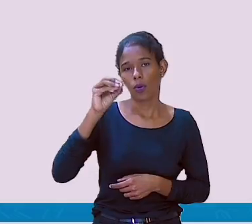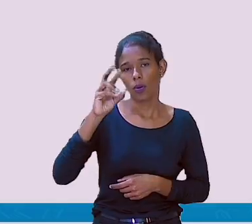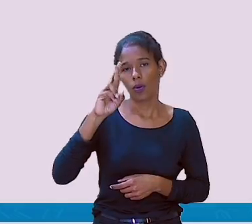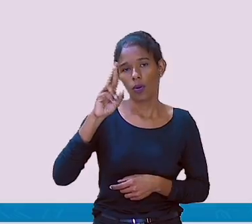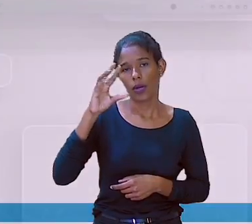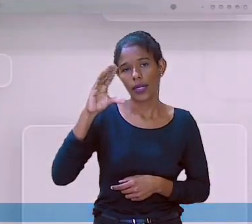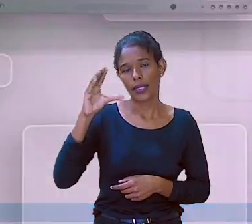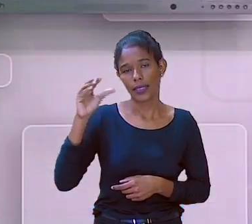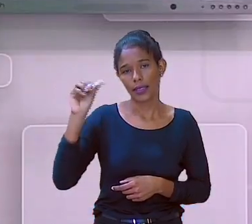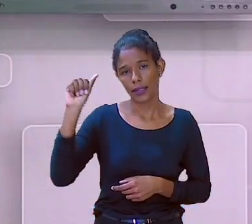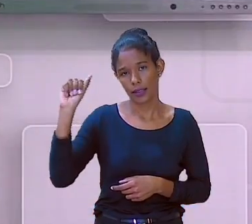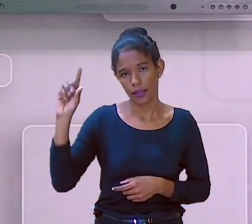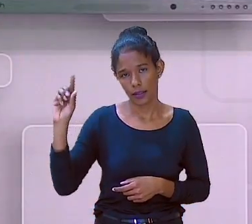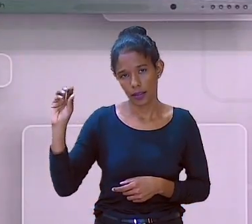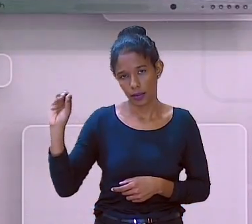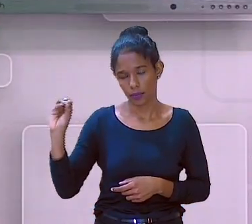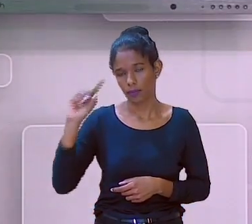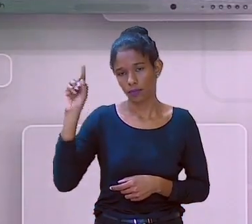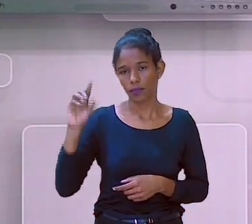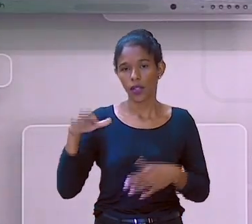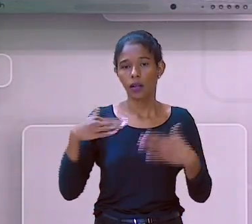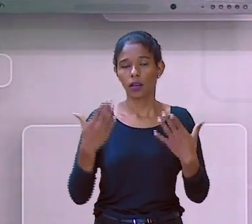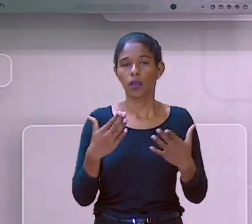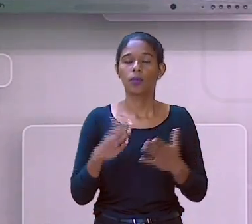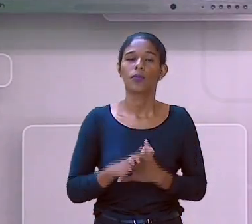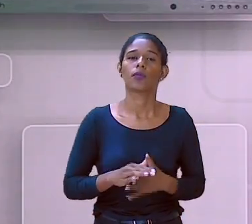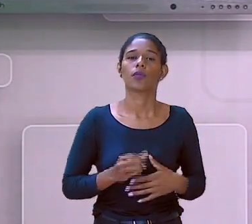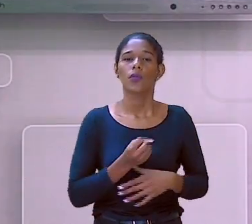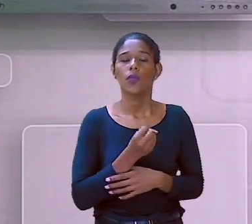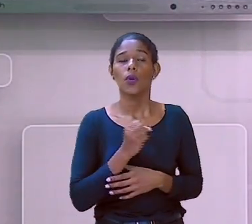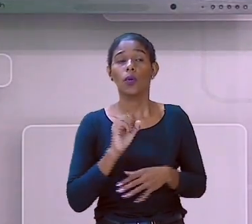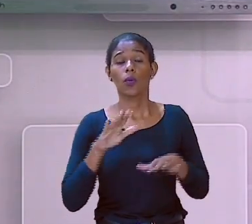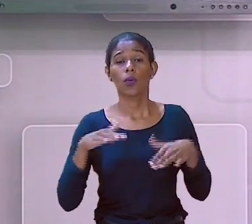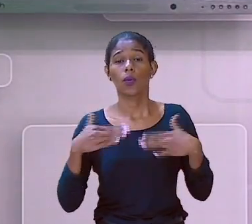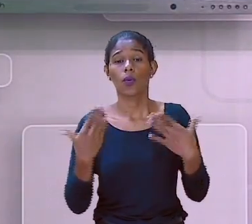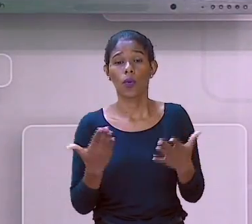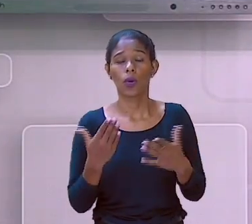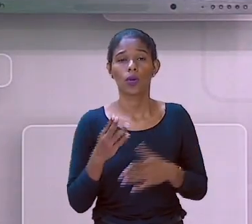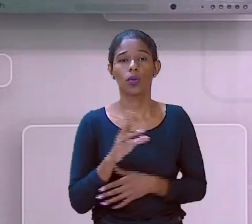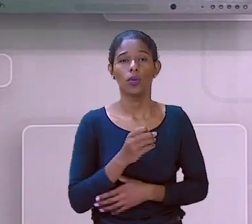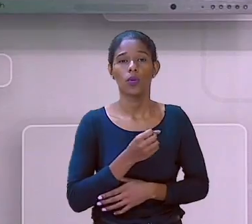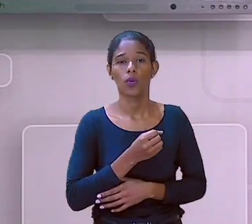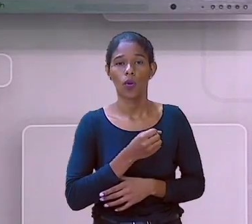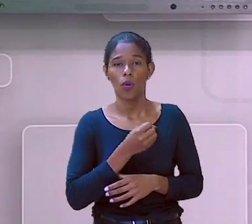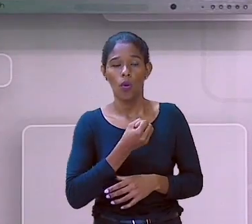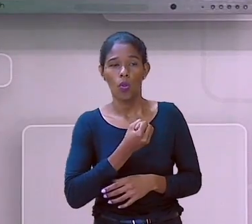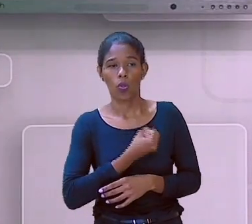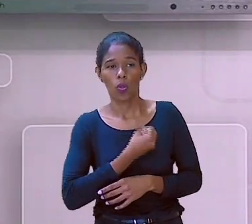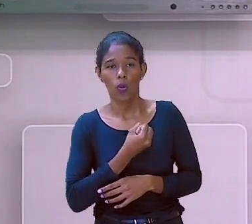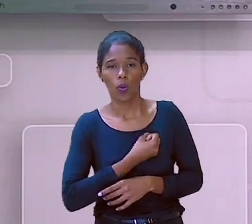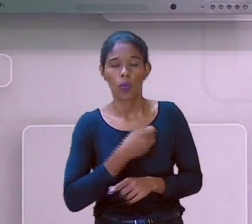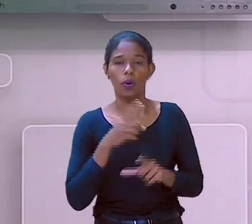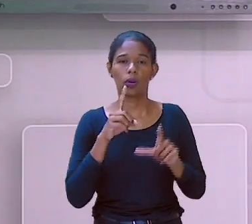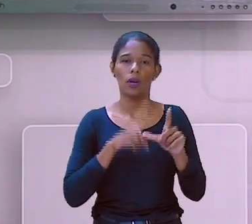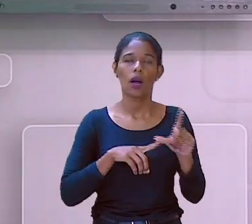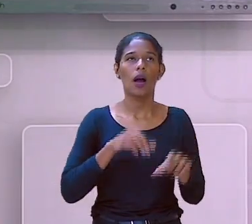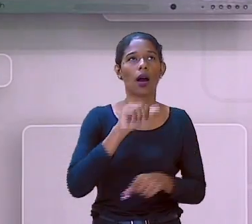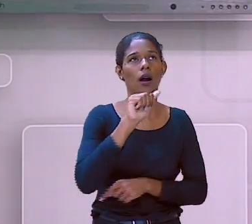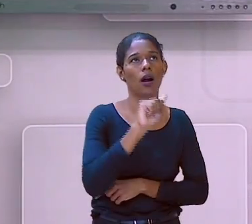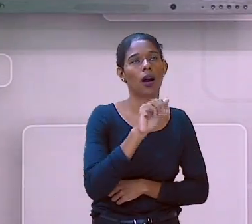nulos, A, B, C, D, formam nessa ordem